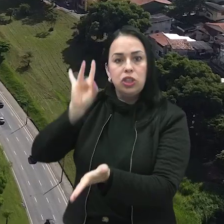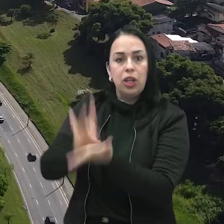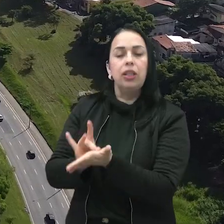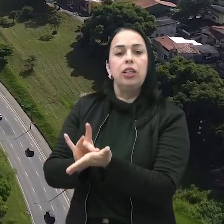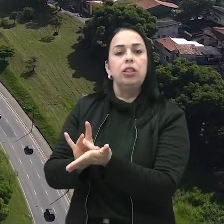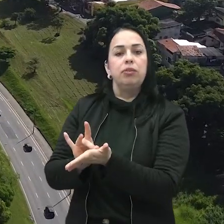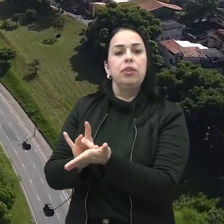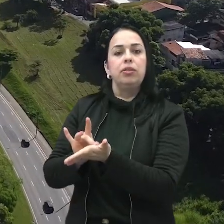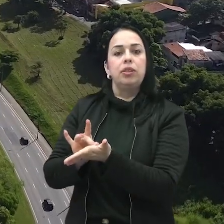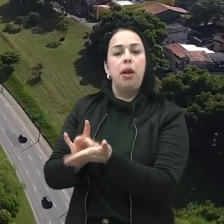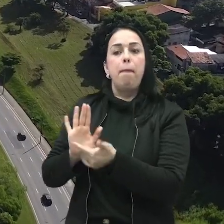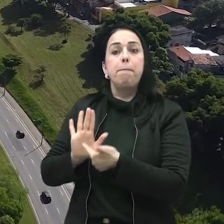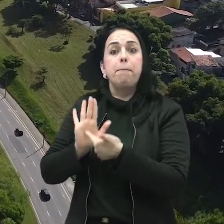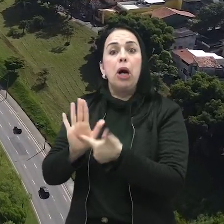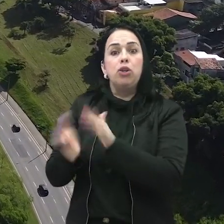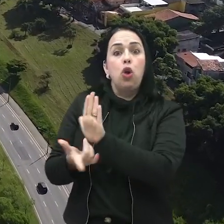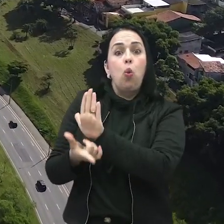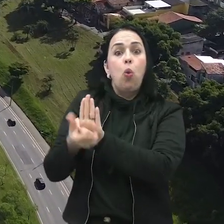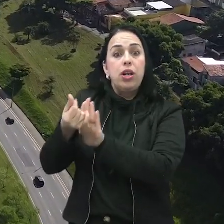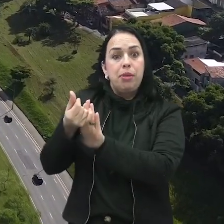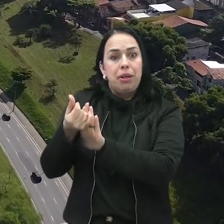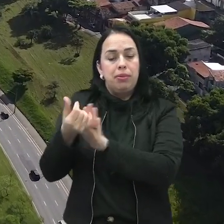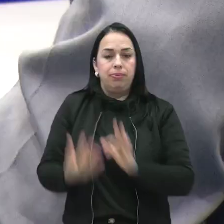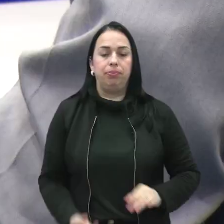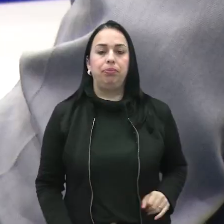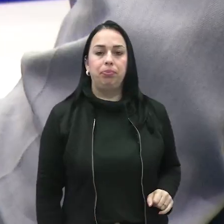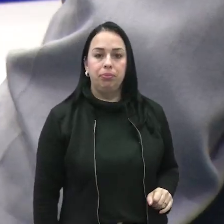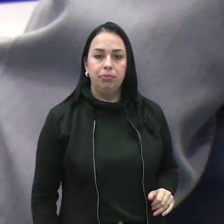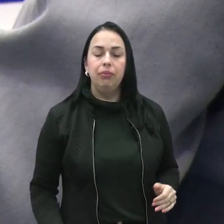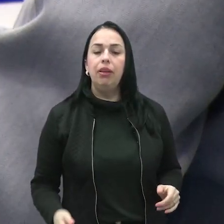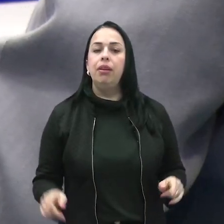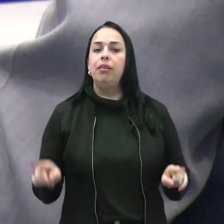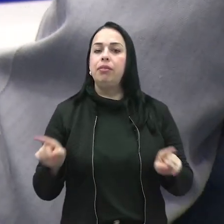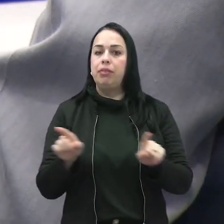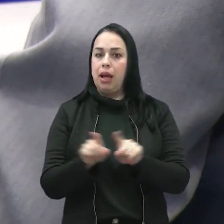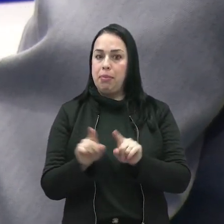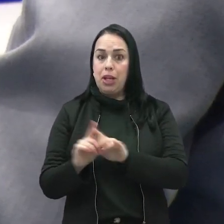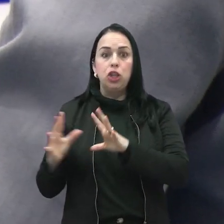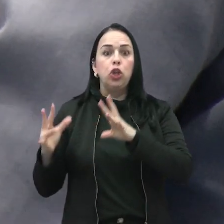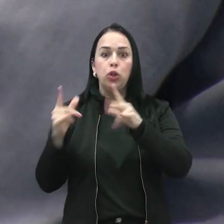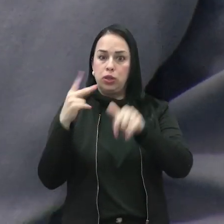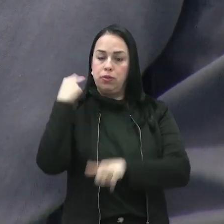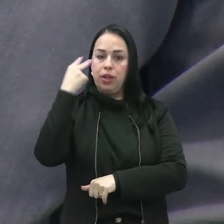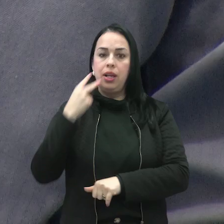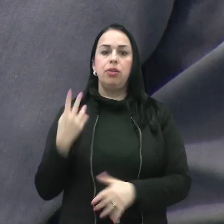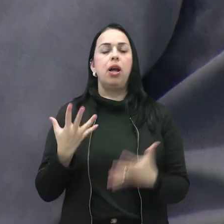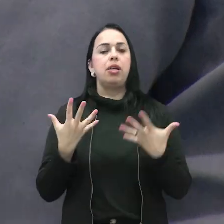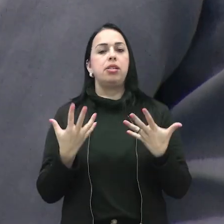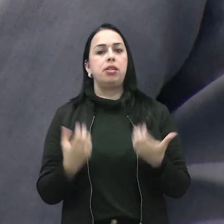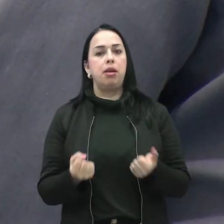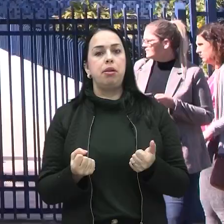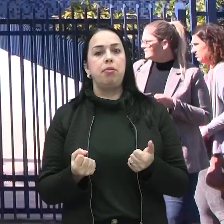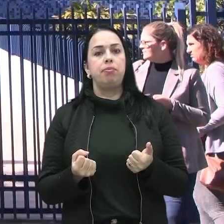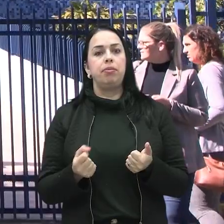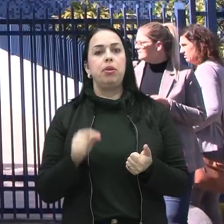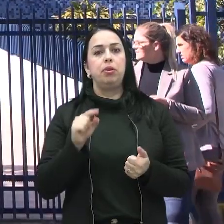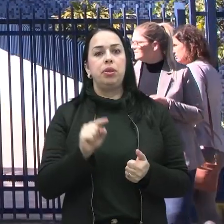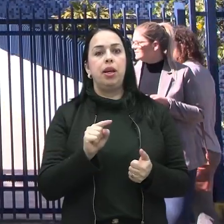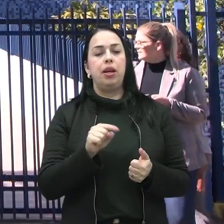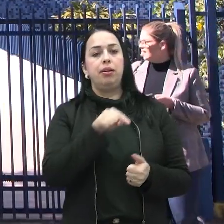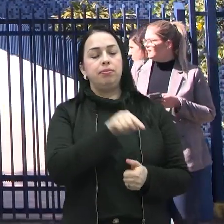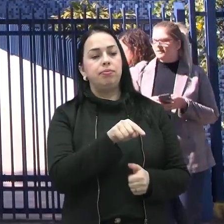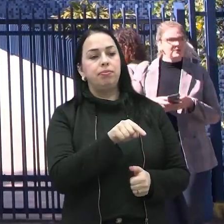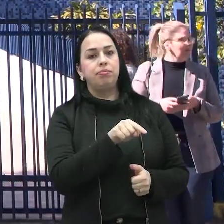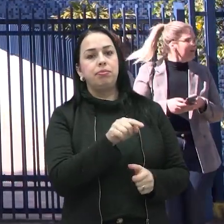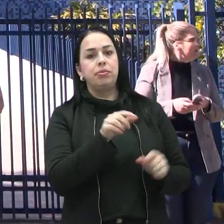Anual, que de fato apresenta o orçamento do município. Também foi aprovado com votação unânime o projeto que concede